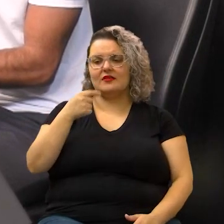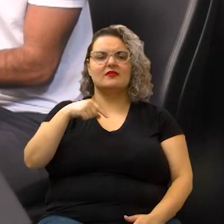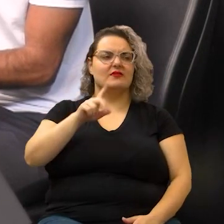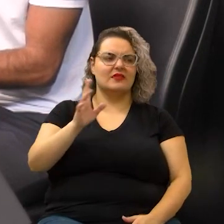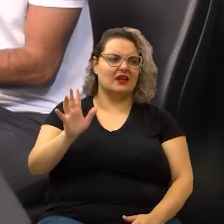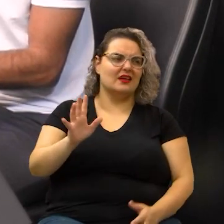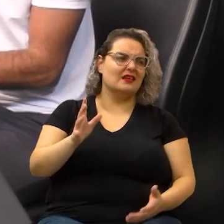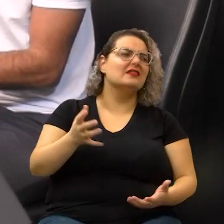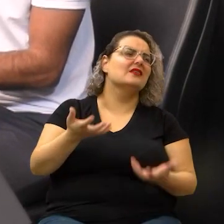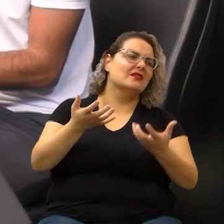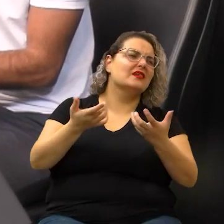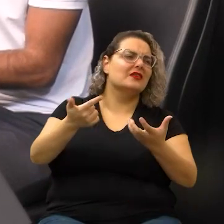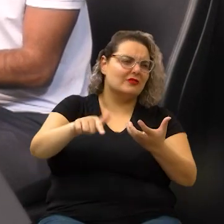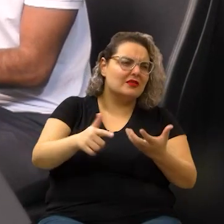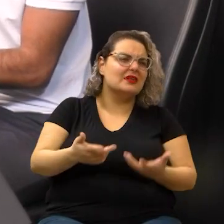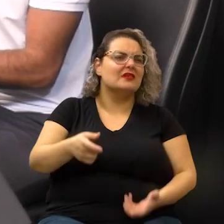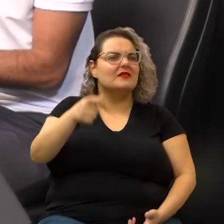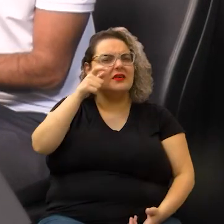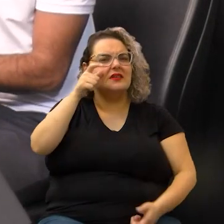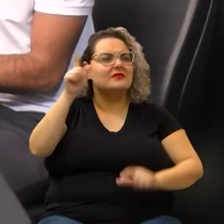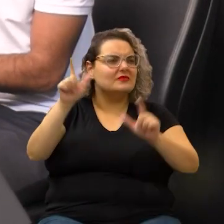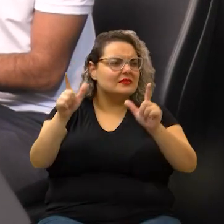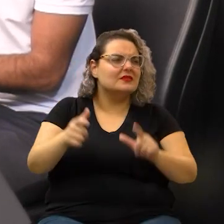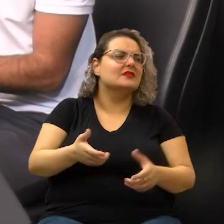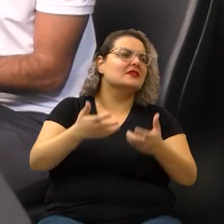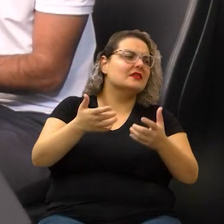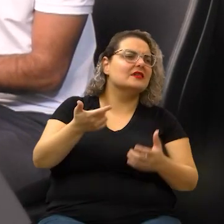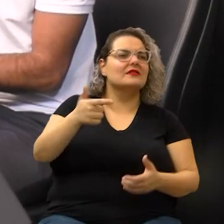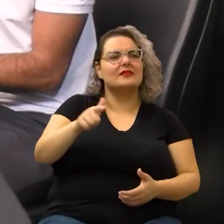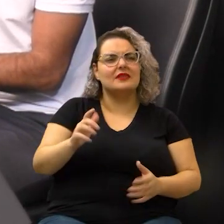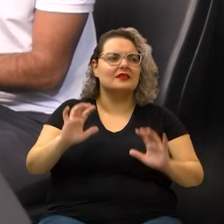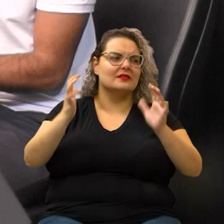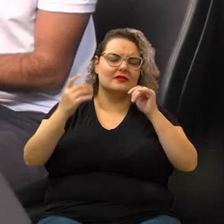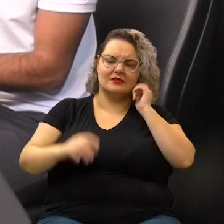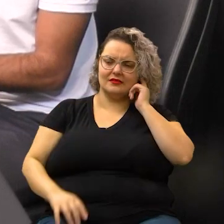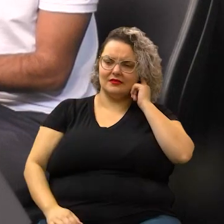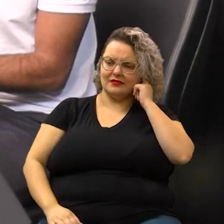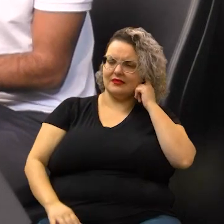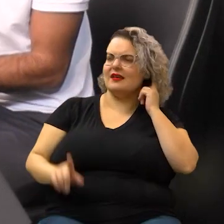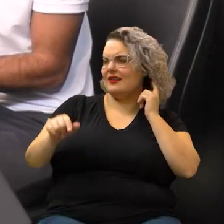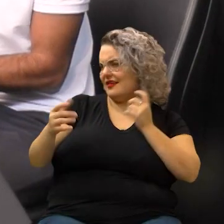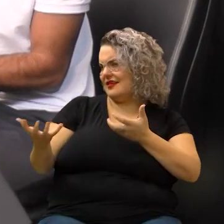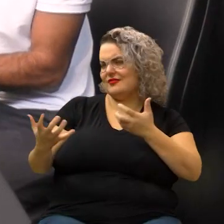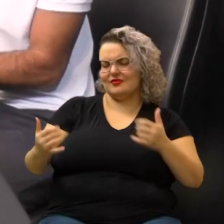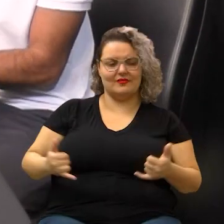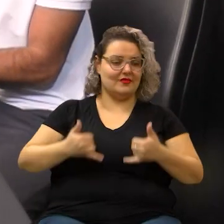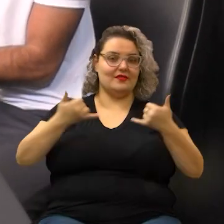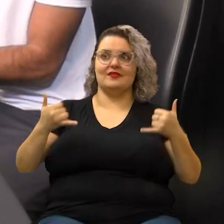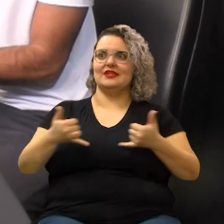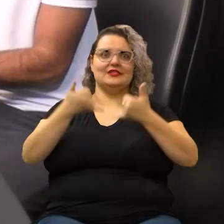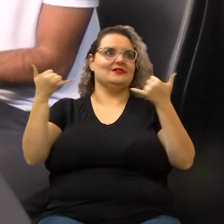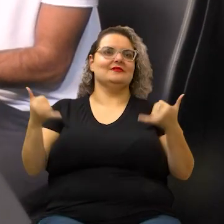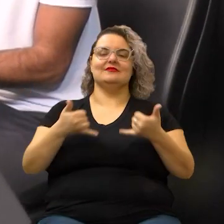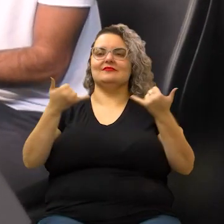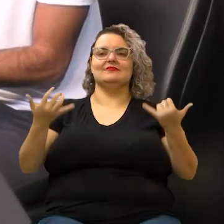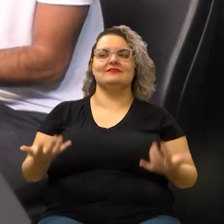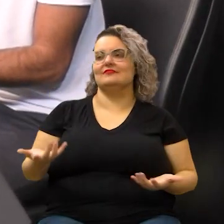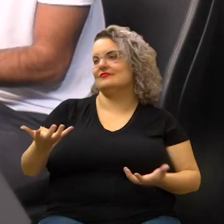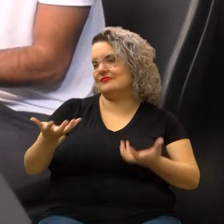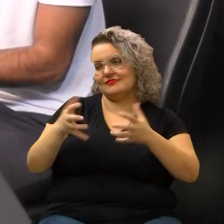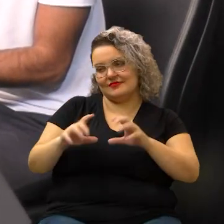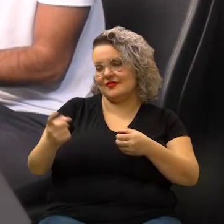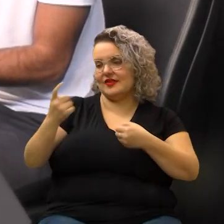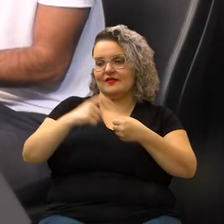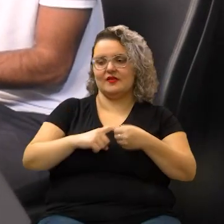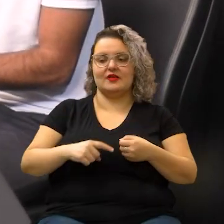falam, não quero ficar mais um pouquinho, quero assistir mais um pouquinho de TV, quero ficar mais um pouco na festa. O jovem é cheio de energia, né? Ele não quer voltar para casa. E ali